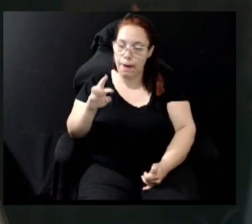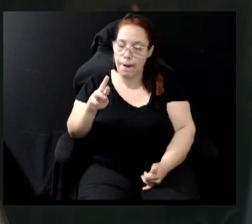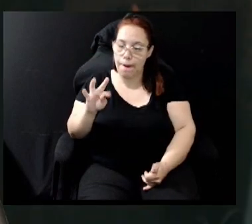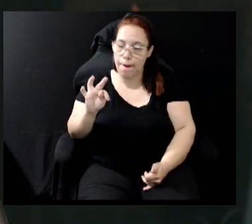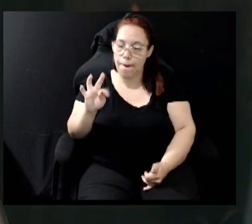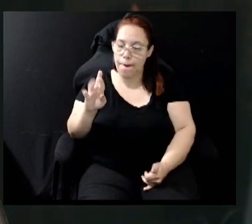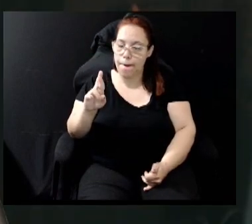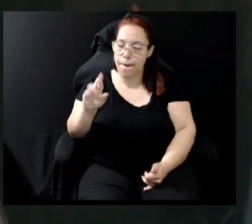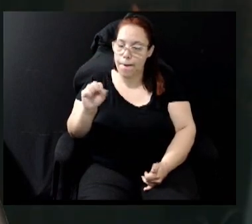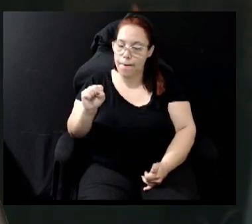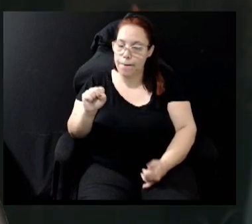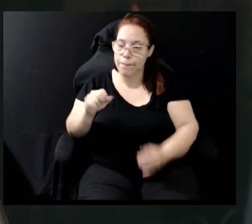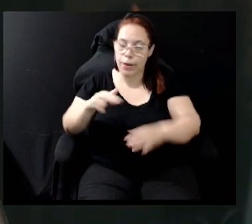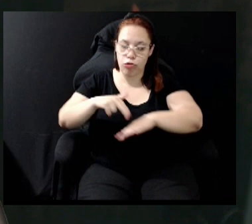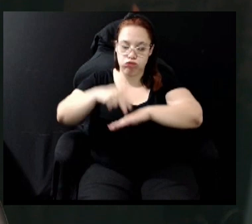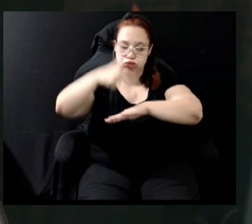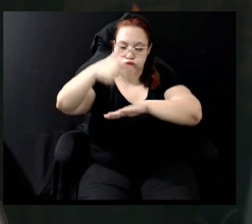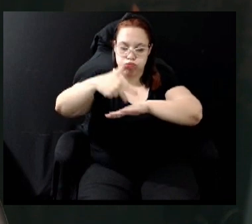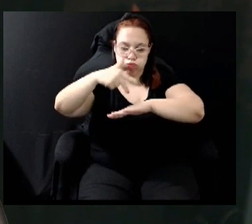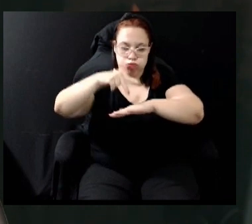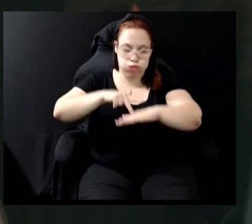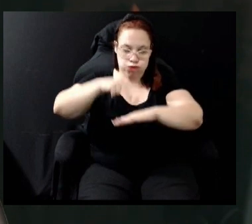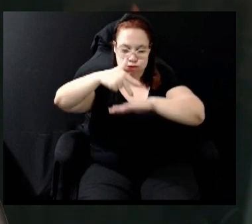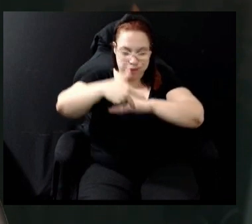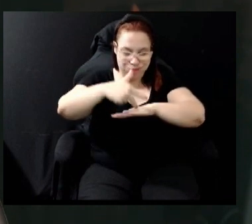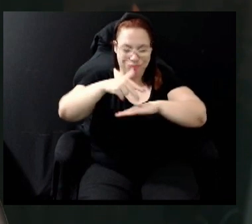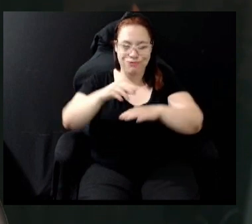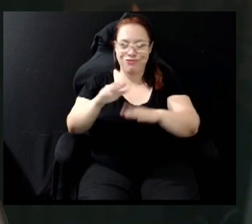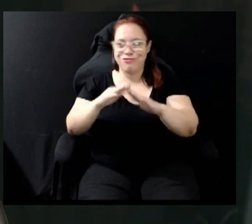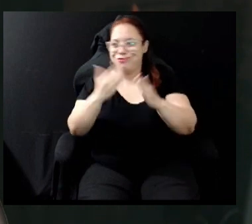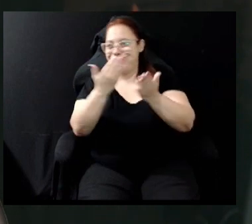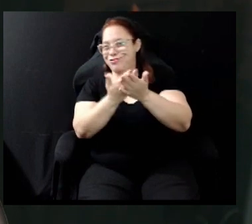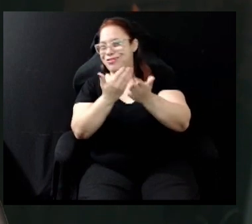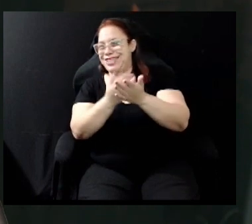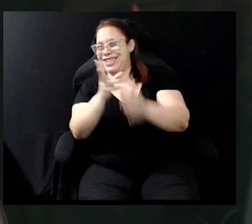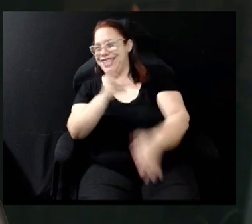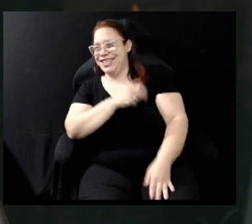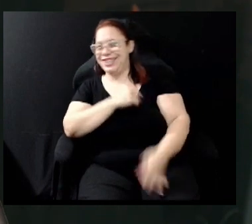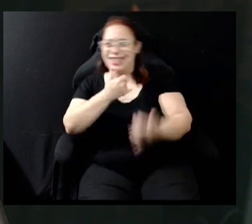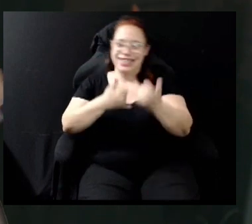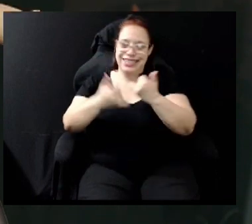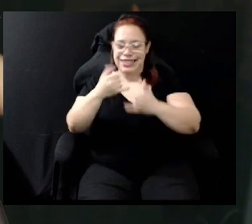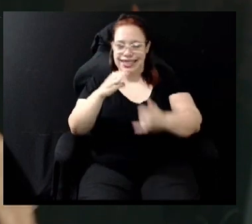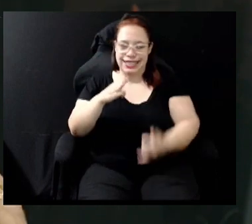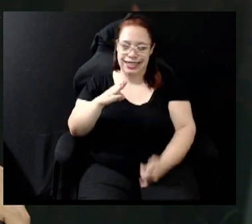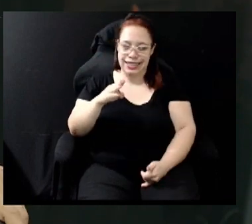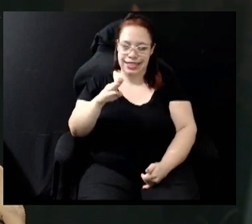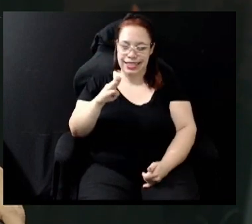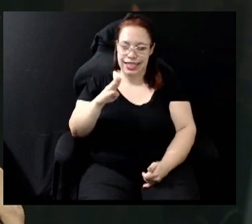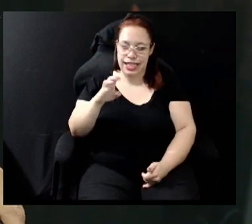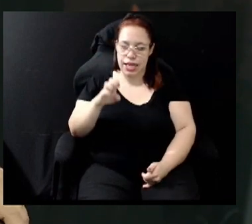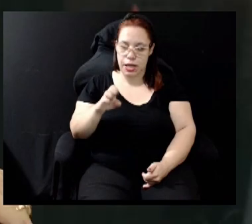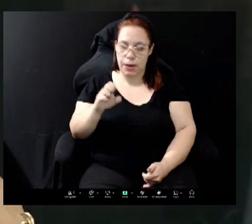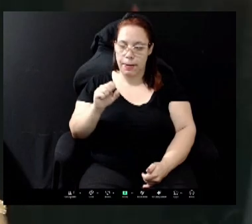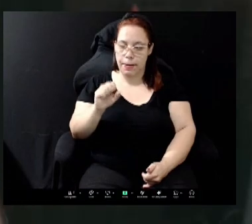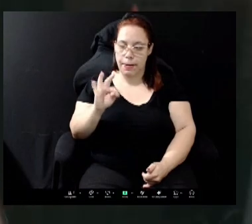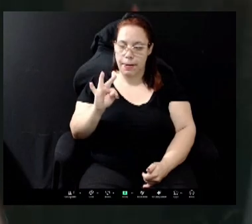na escola? Nossa, que delícia! Pular elástico, brincar de betes, né, doutora Priscila? Pulou elástico ou